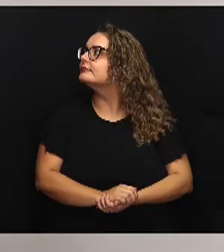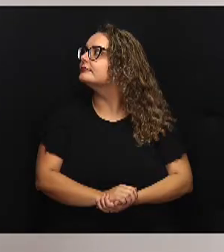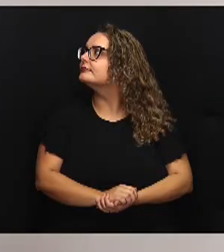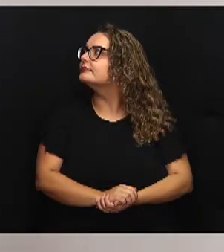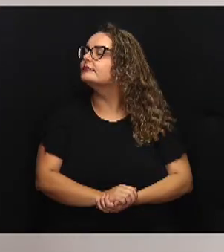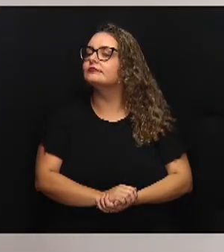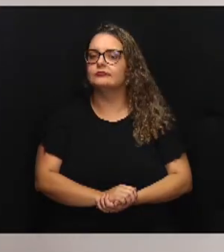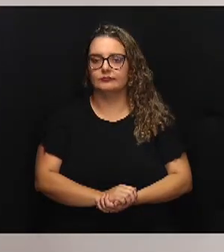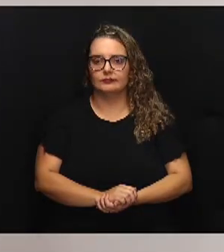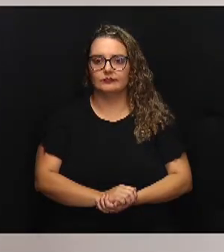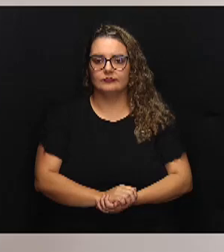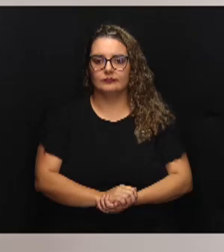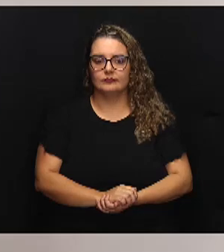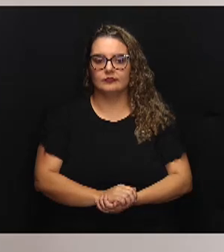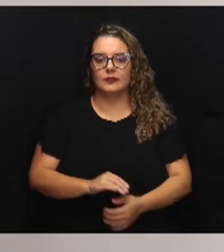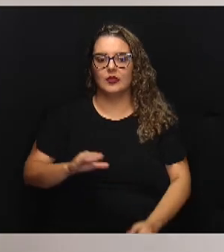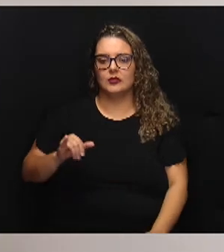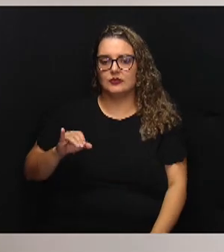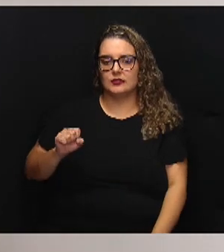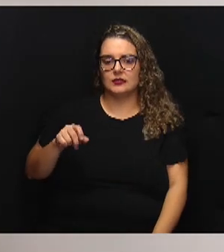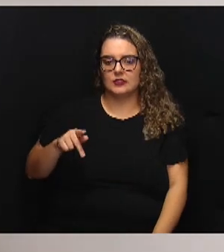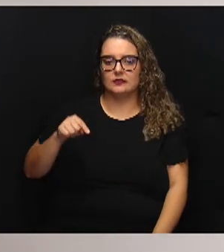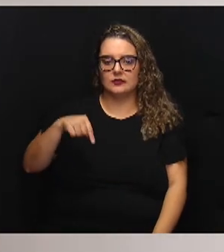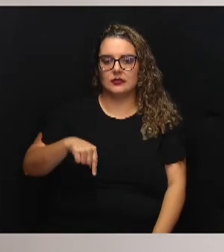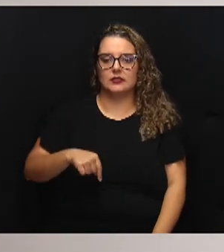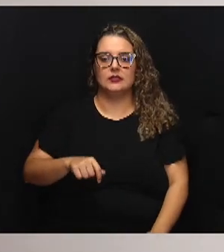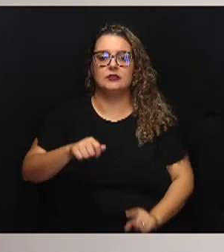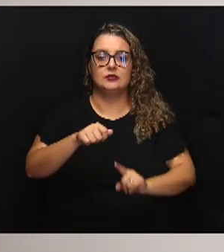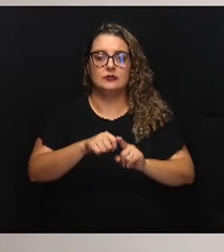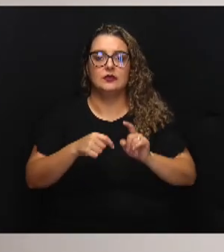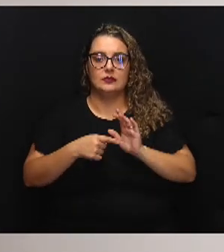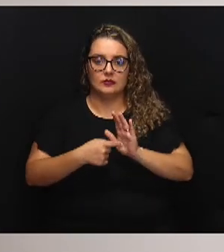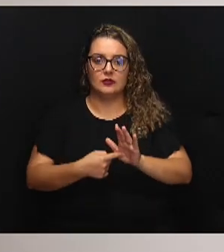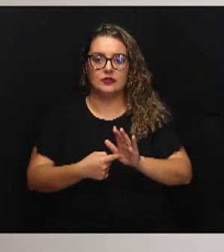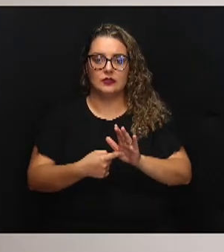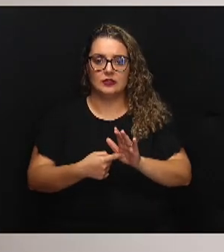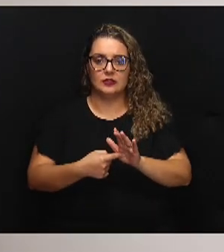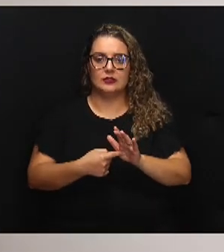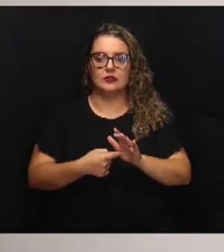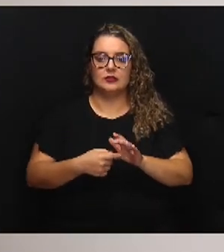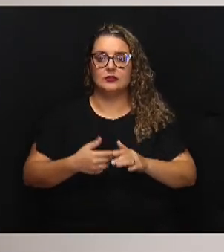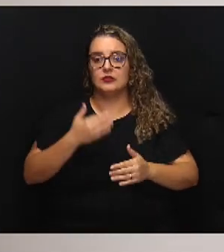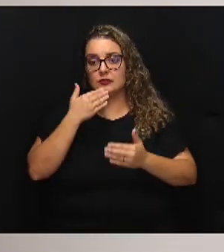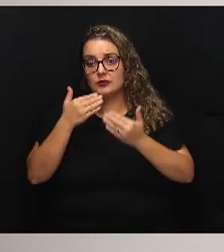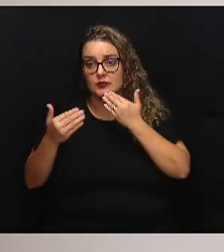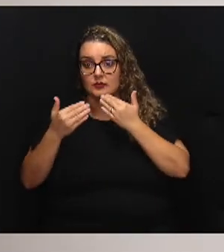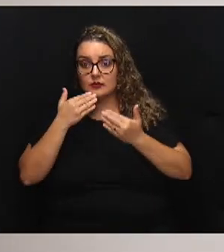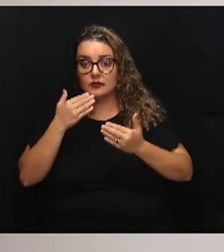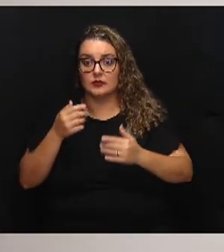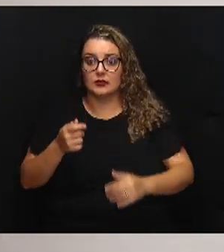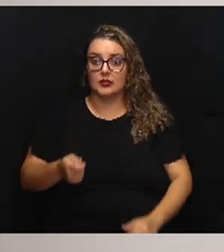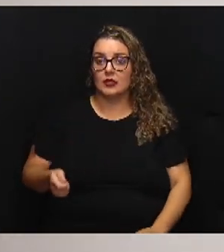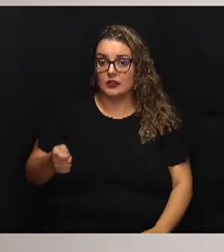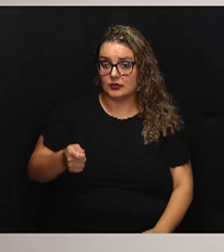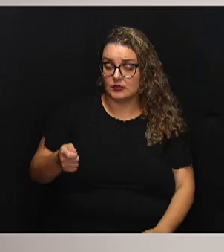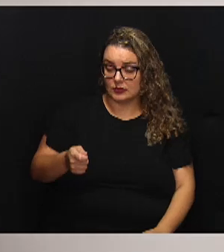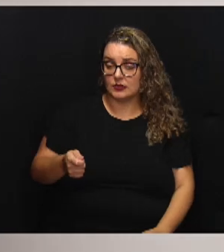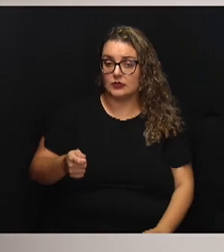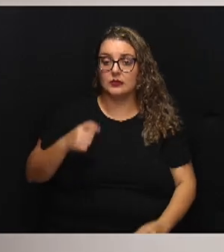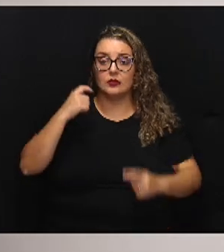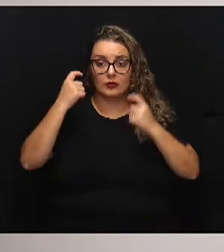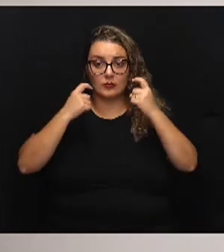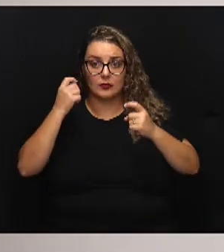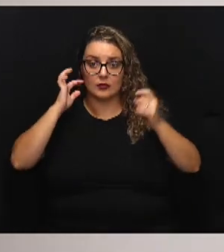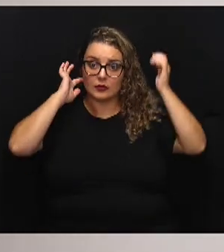A sondagem do Ciesp Campinas desse mês mostra, através de demandas que tivemos de associados, da preocupação com o